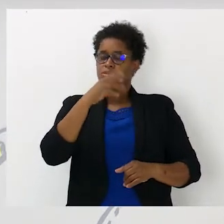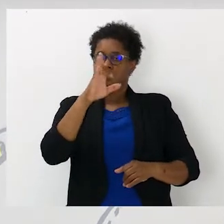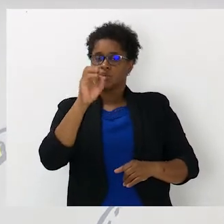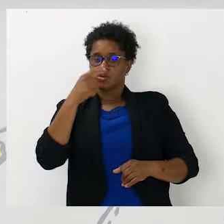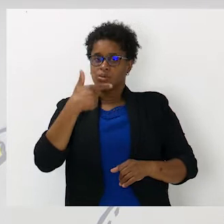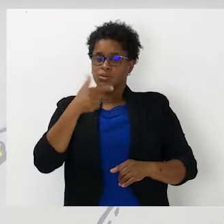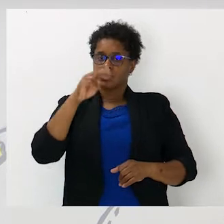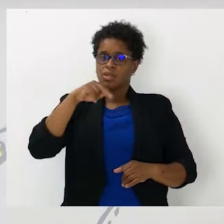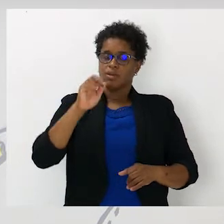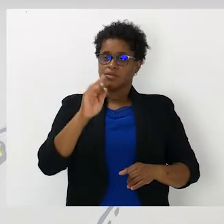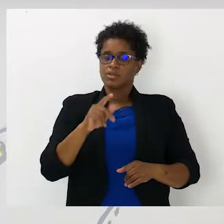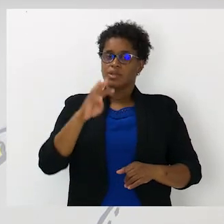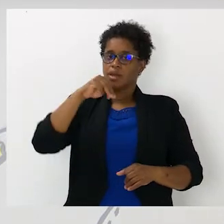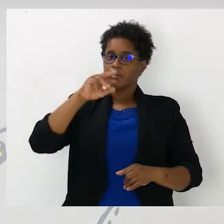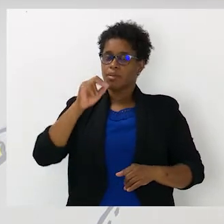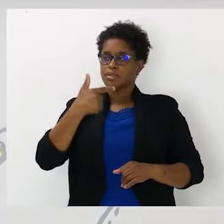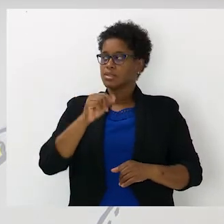Neft, Mat,